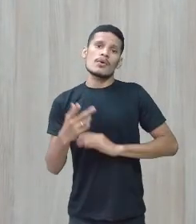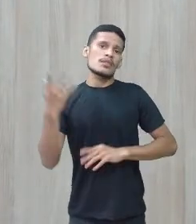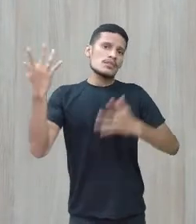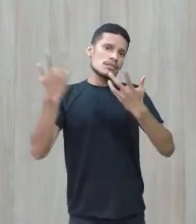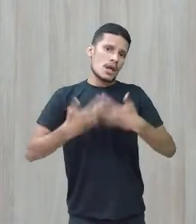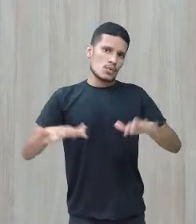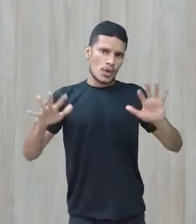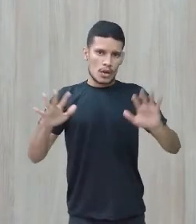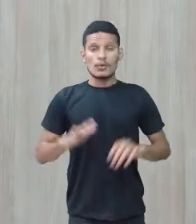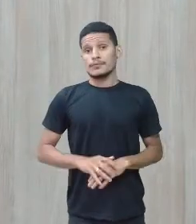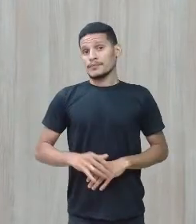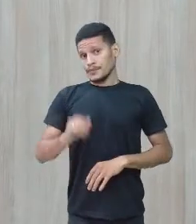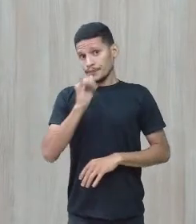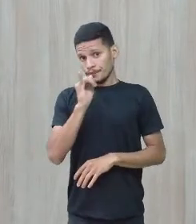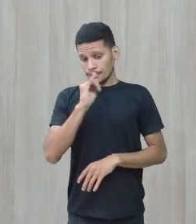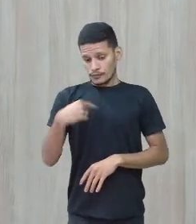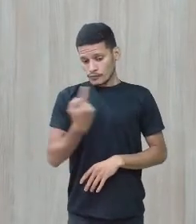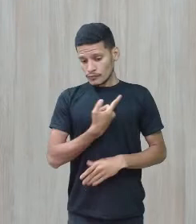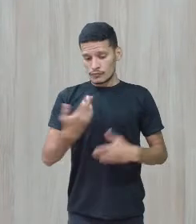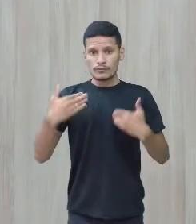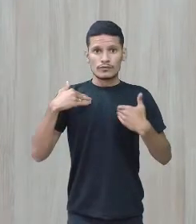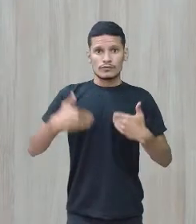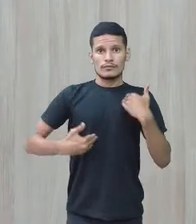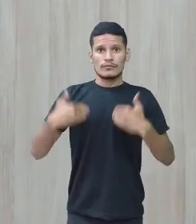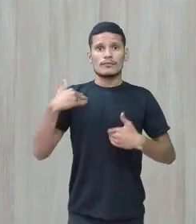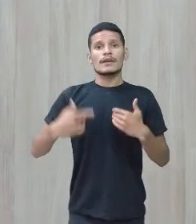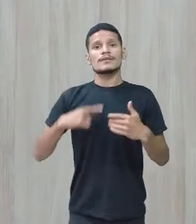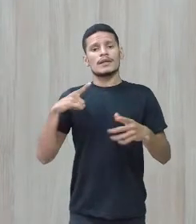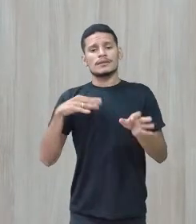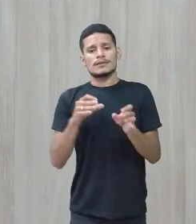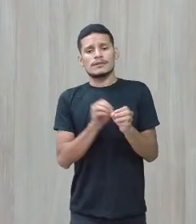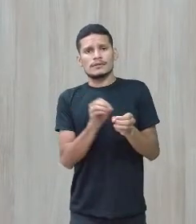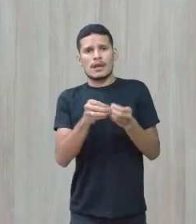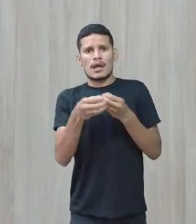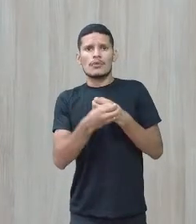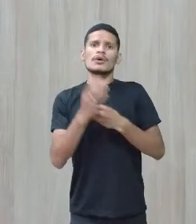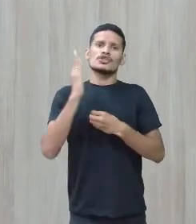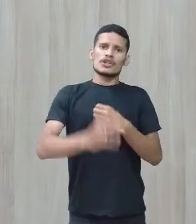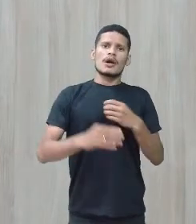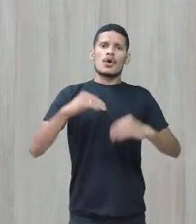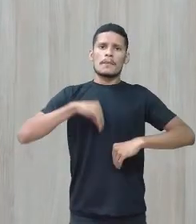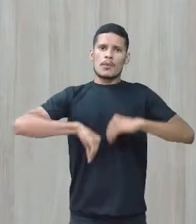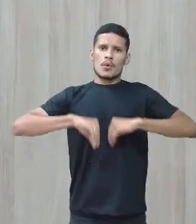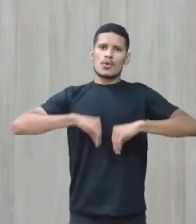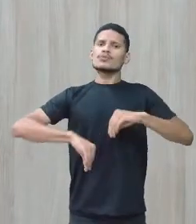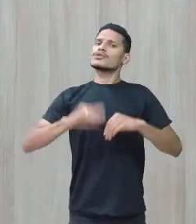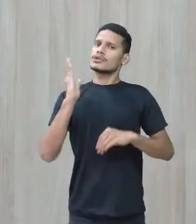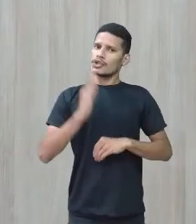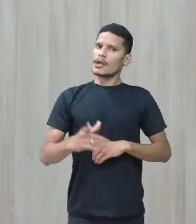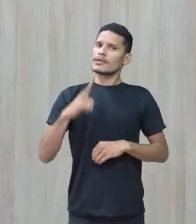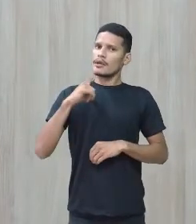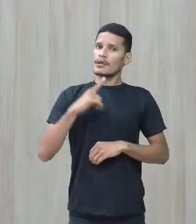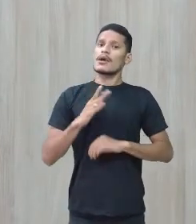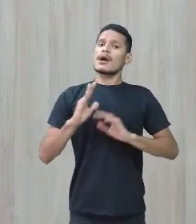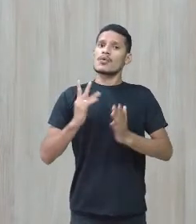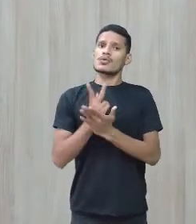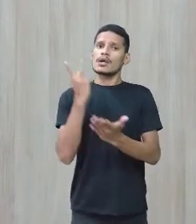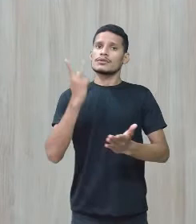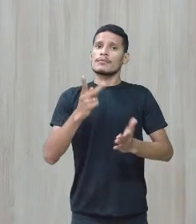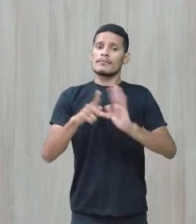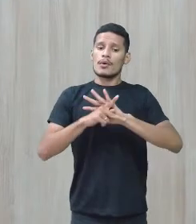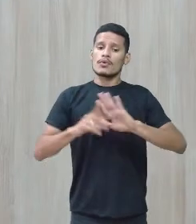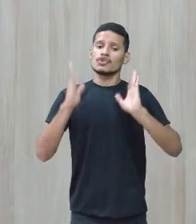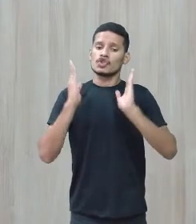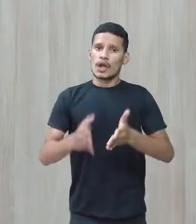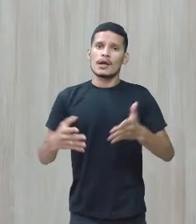natural. Então pense, o nosso corpo ele é formado lá pelas células, tem os hormônios, tudo acontece da forma que ele foi projetado,